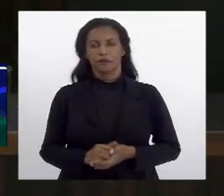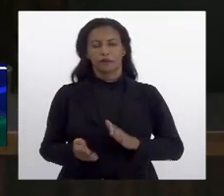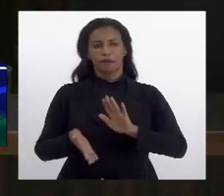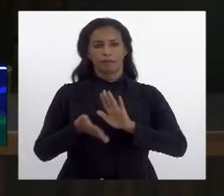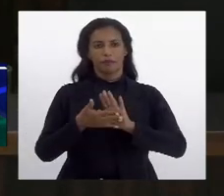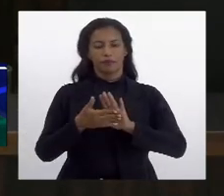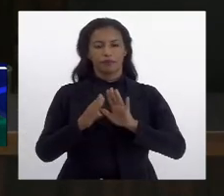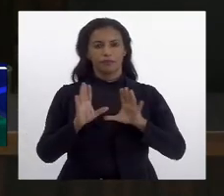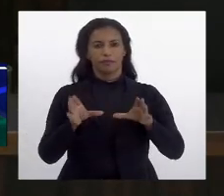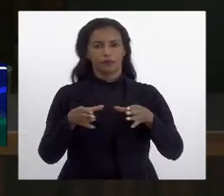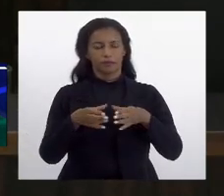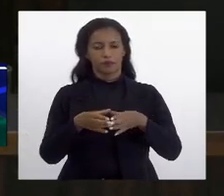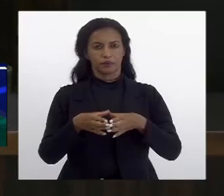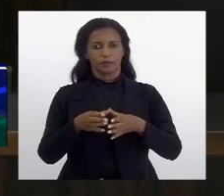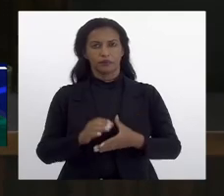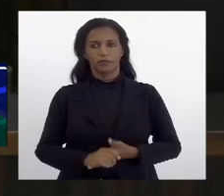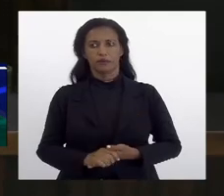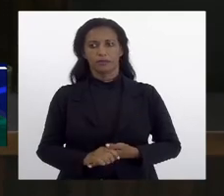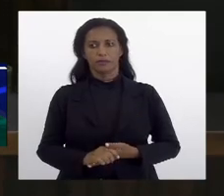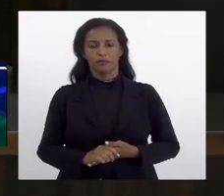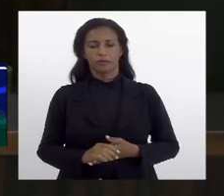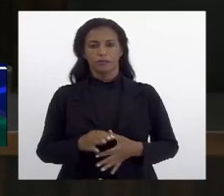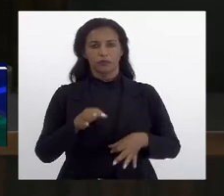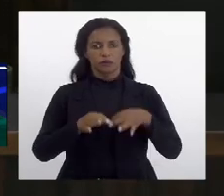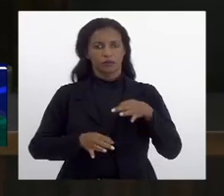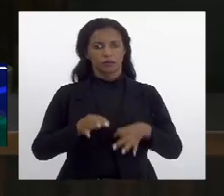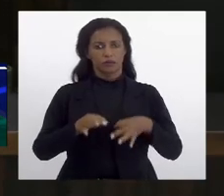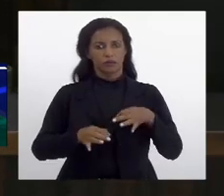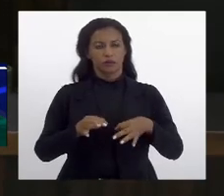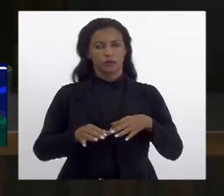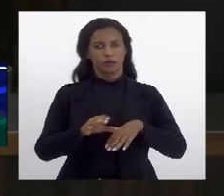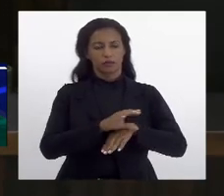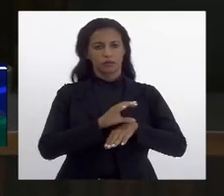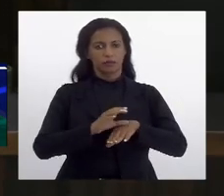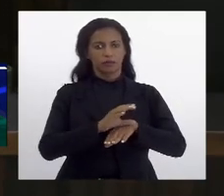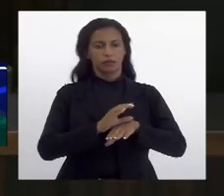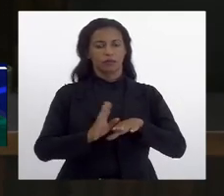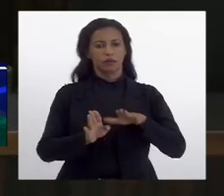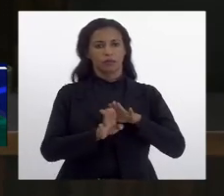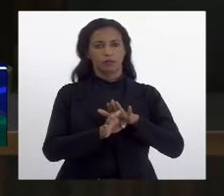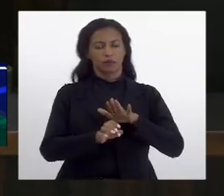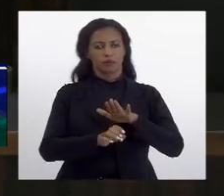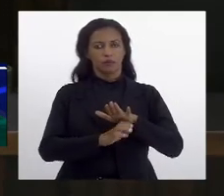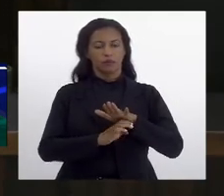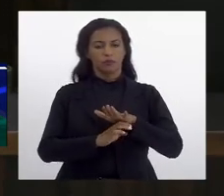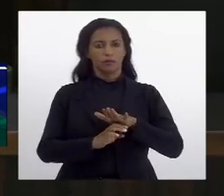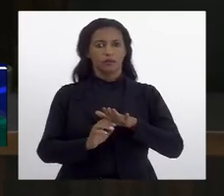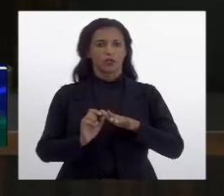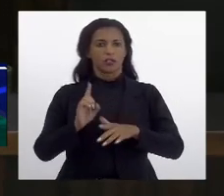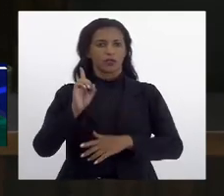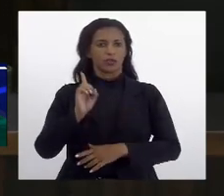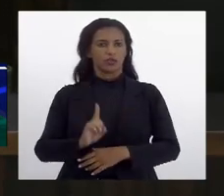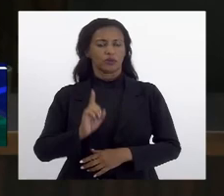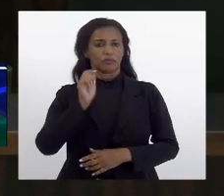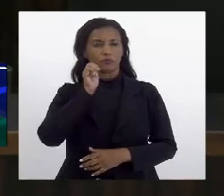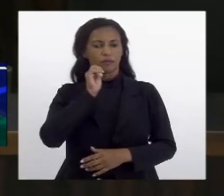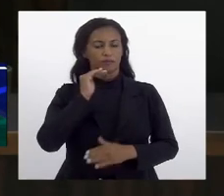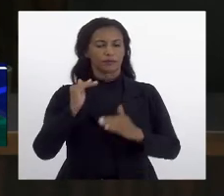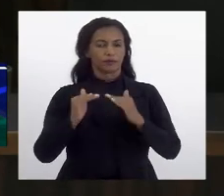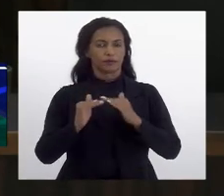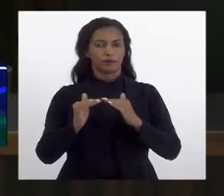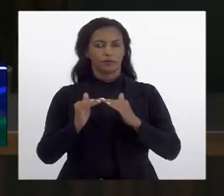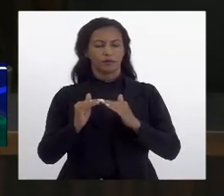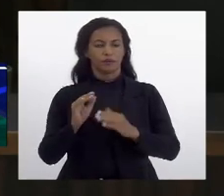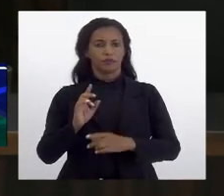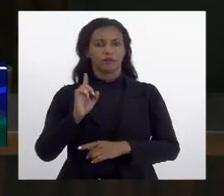Pareceres das comissões de Constituição e Justiça, pela constitucionalidade, com emenda, de defesa dos direitos da mulher, favorável,